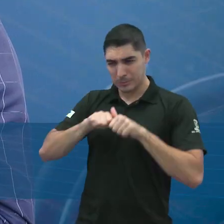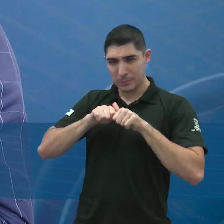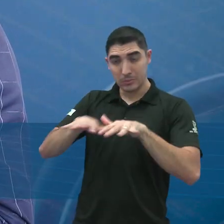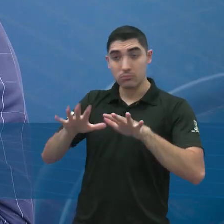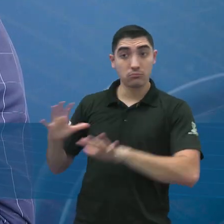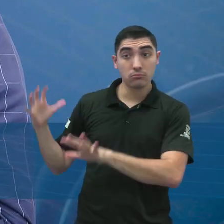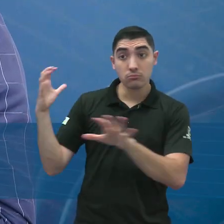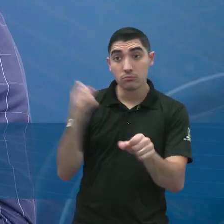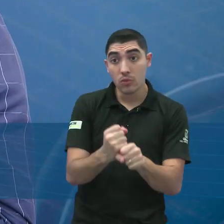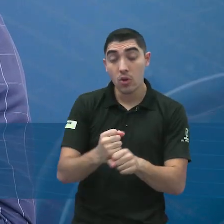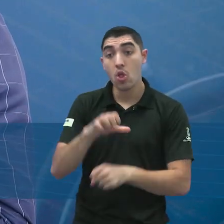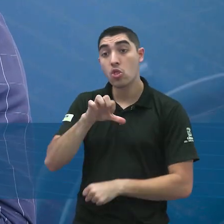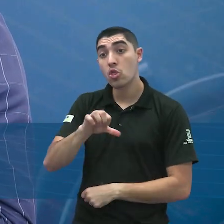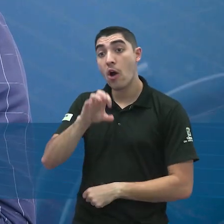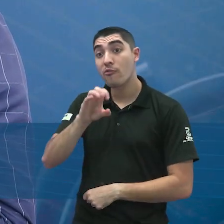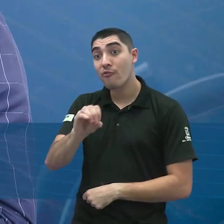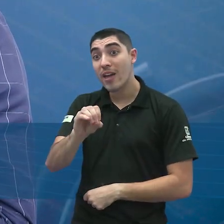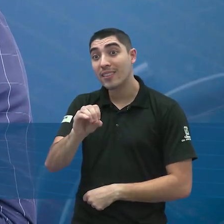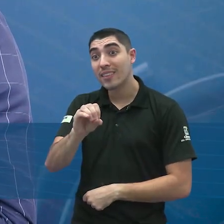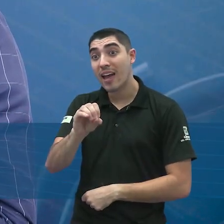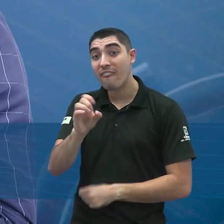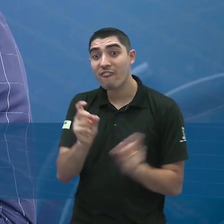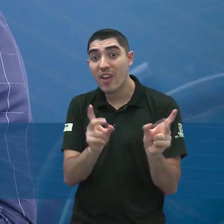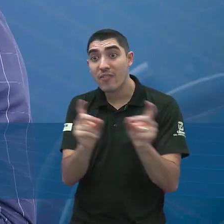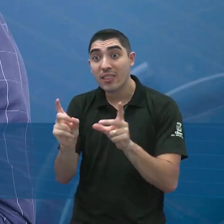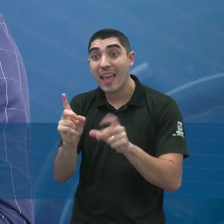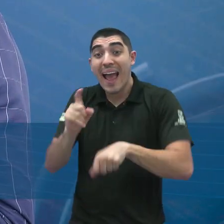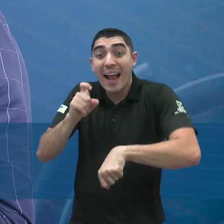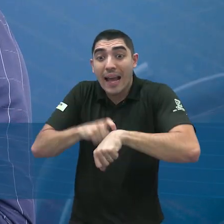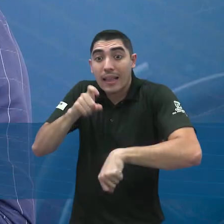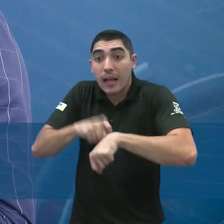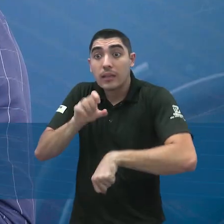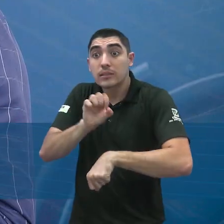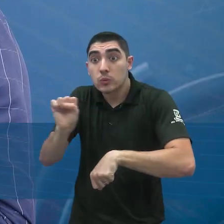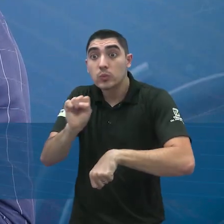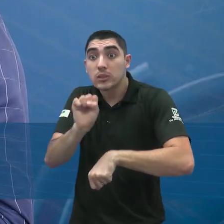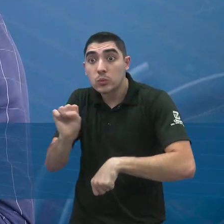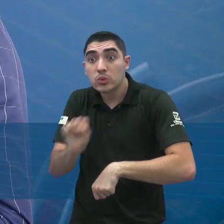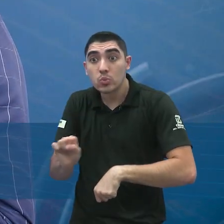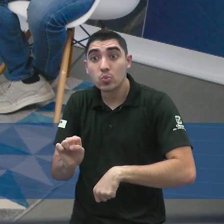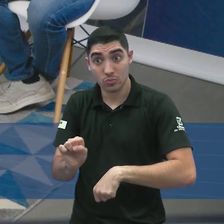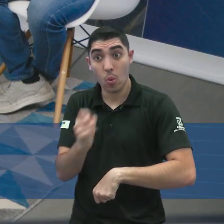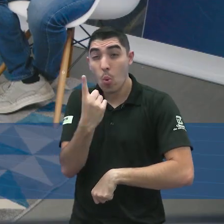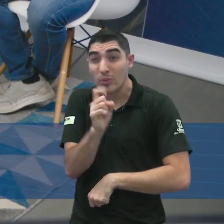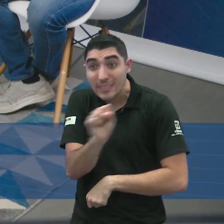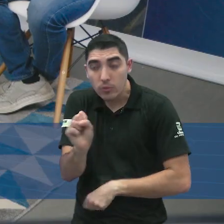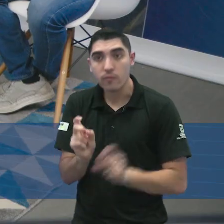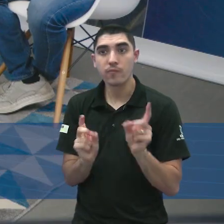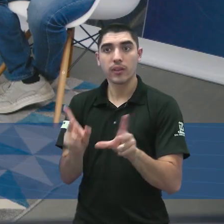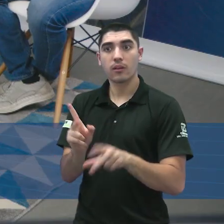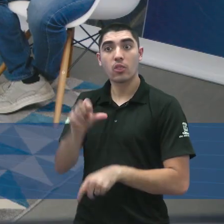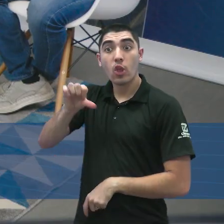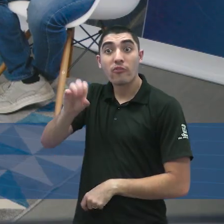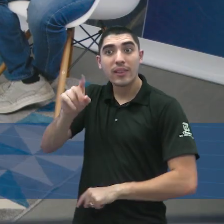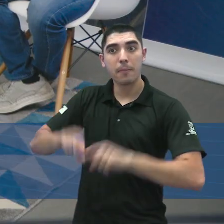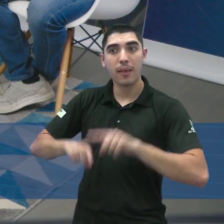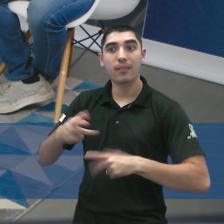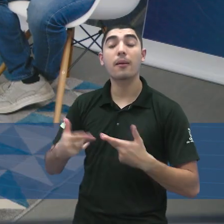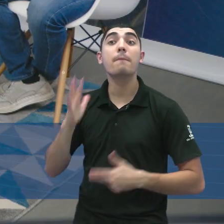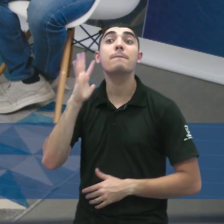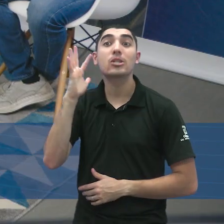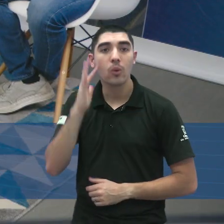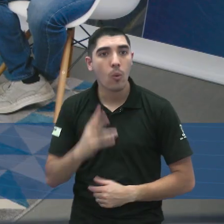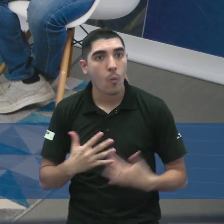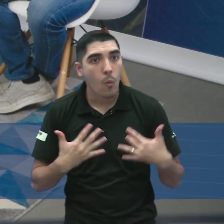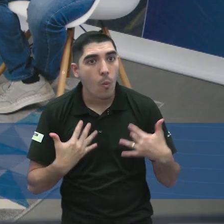faz 90 vendas por segundo. Então, imagina você, pequeno empreendedor, conseguir esse volume de